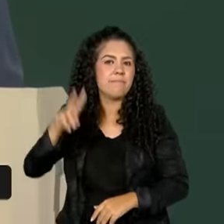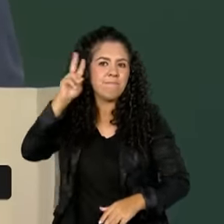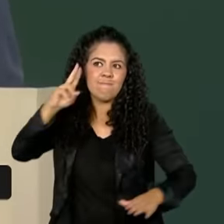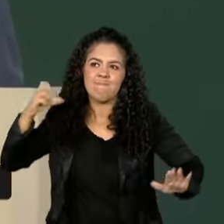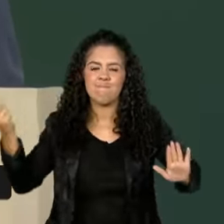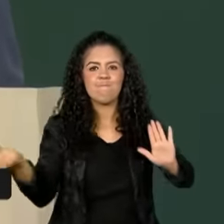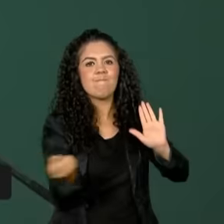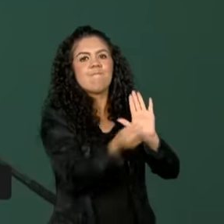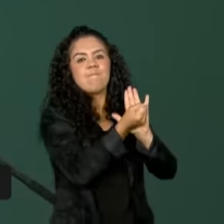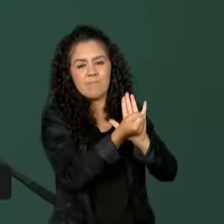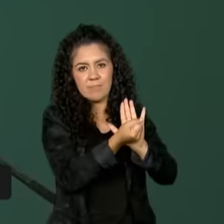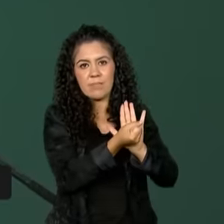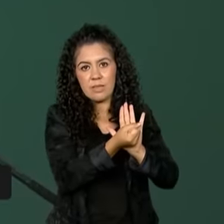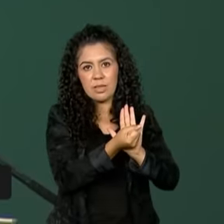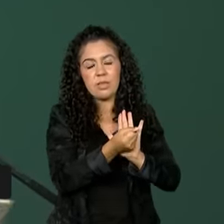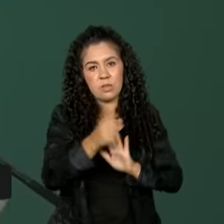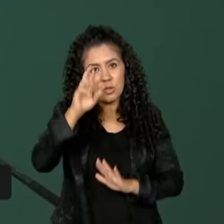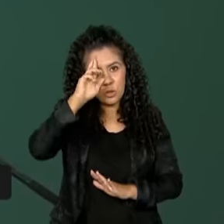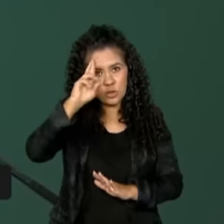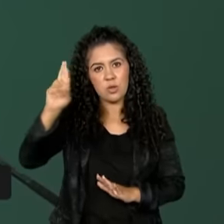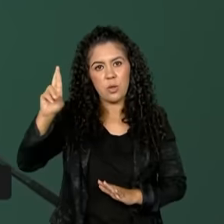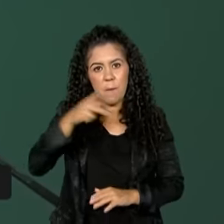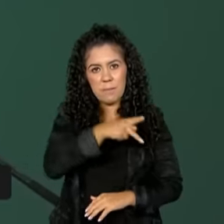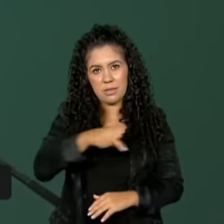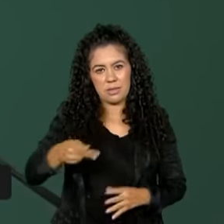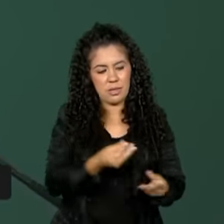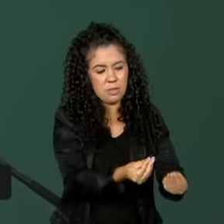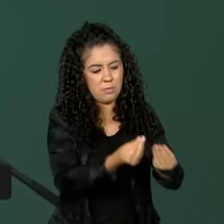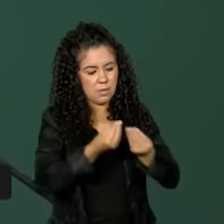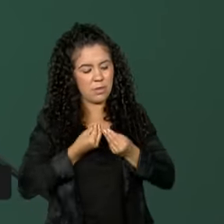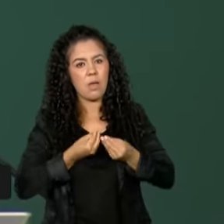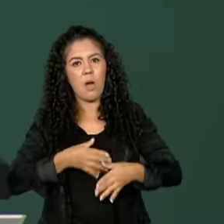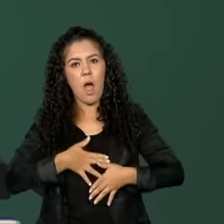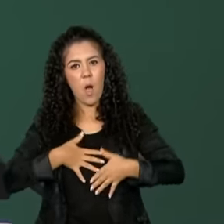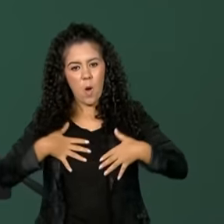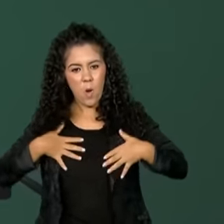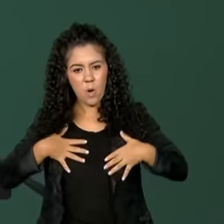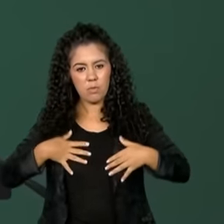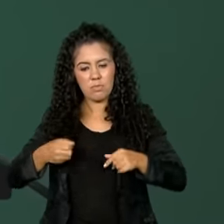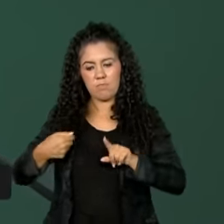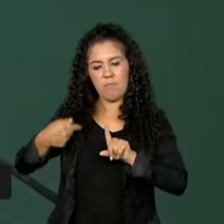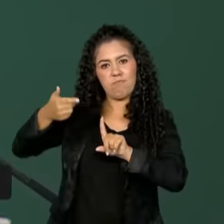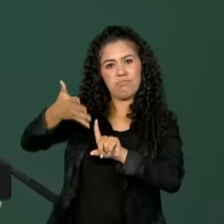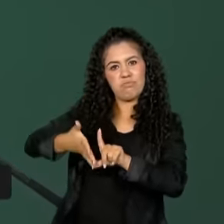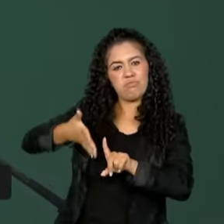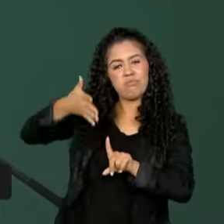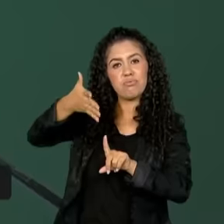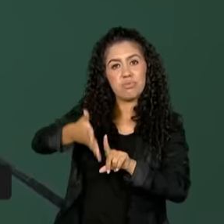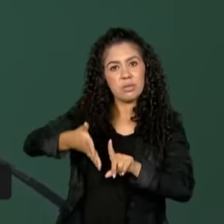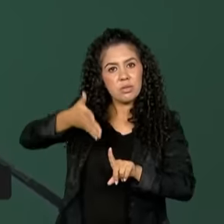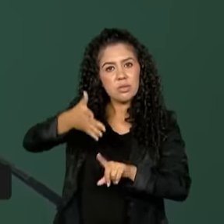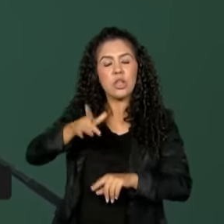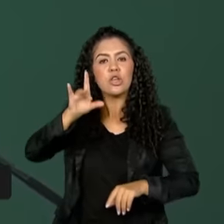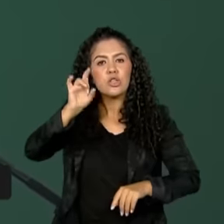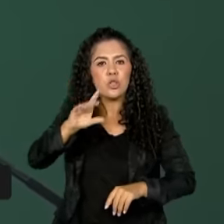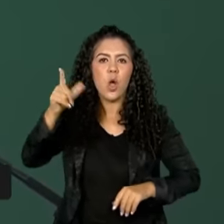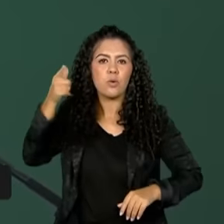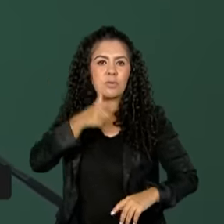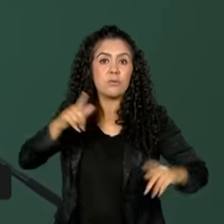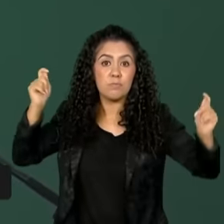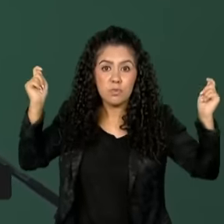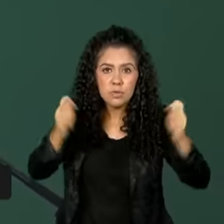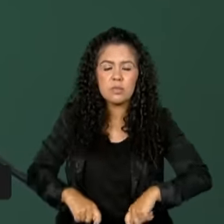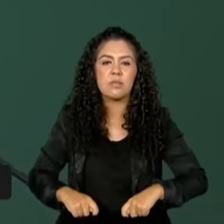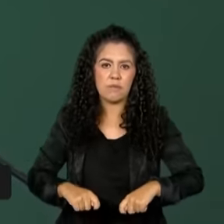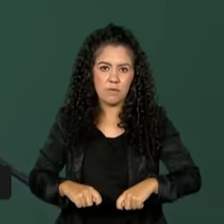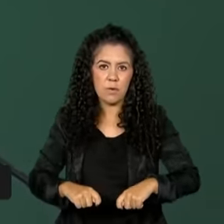histórico e que Vossa Excelência me deu a honra de fazê-lo. Só foi possível alcançarmos o que alcançamos